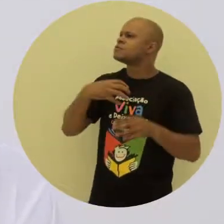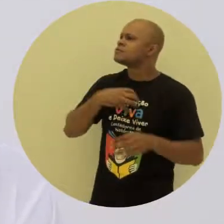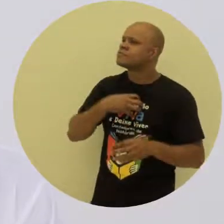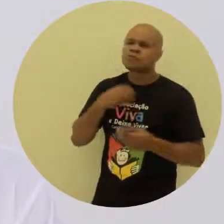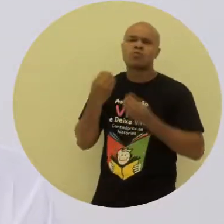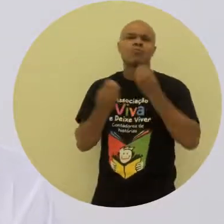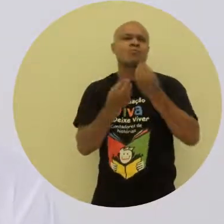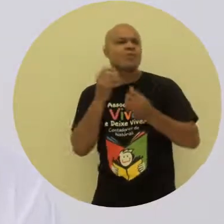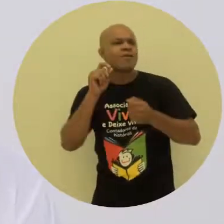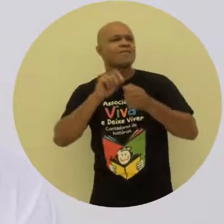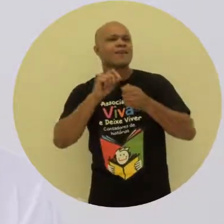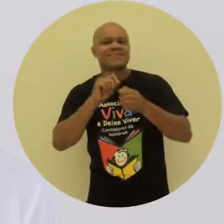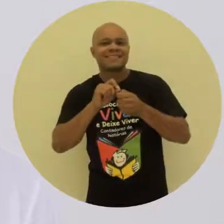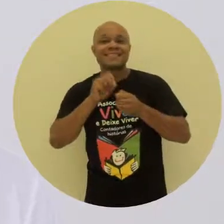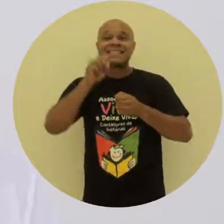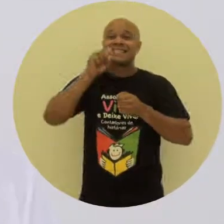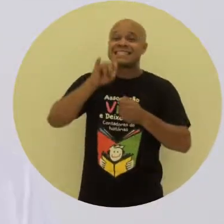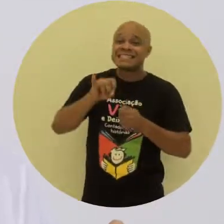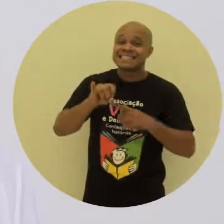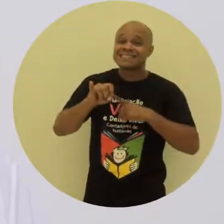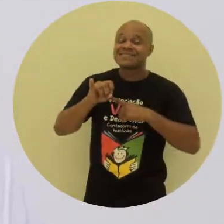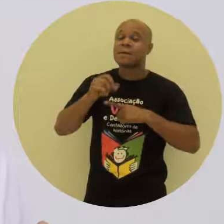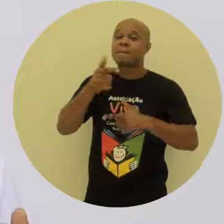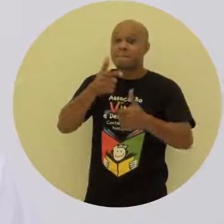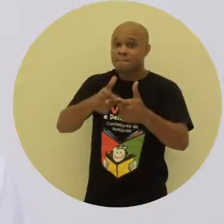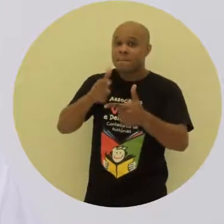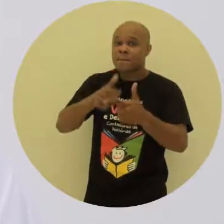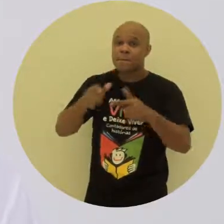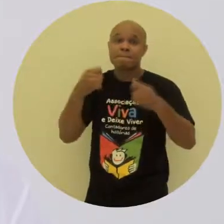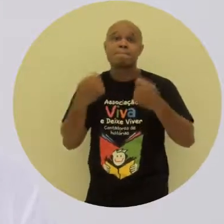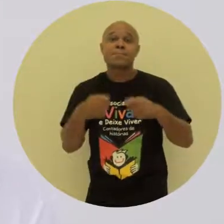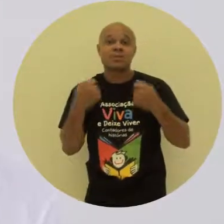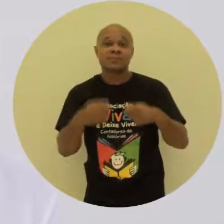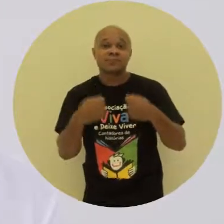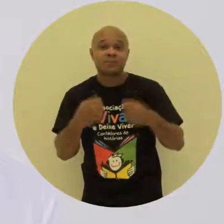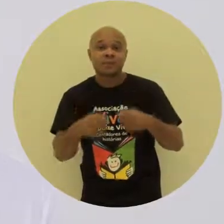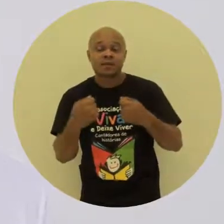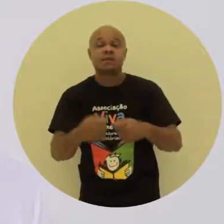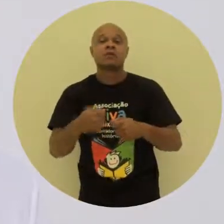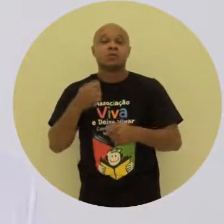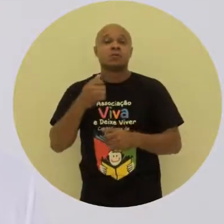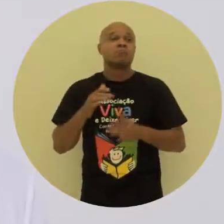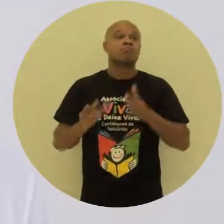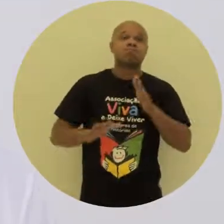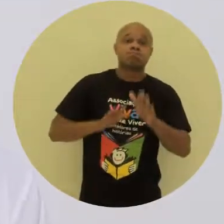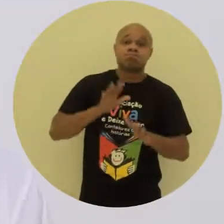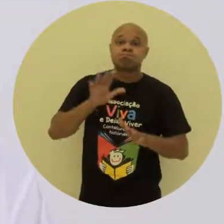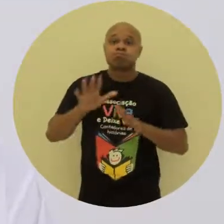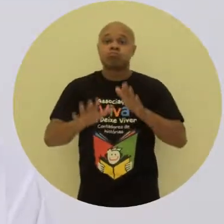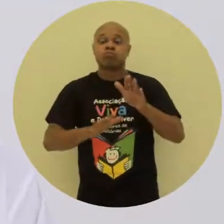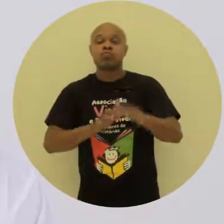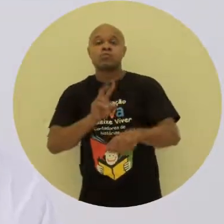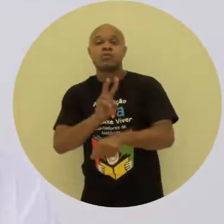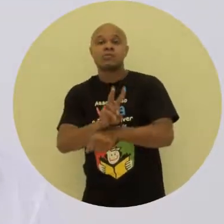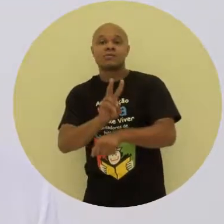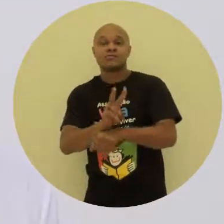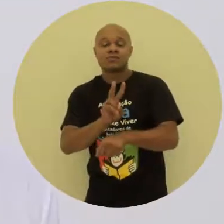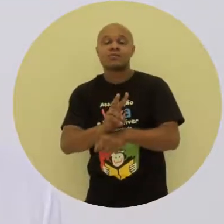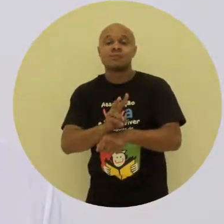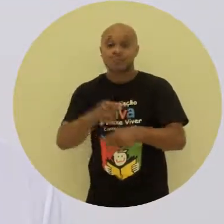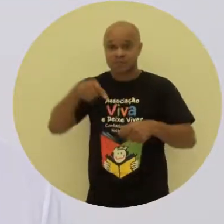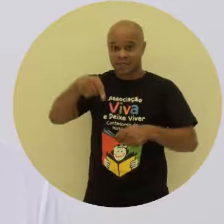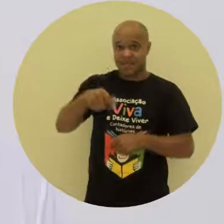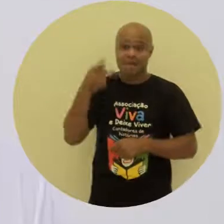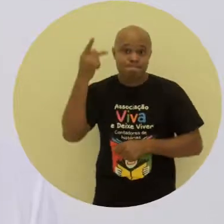na formação e também caso os nossos voluntários precisem de atenção, aqui em São Paulo